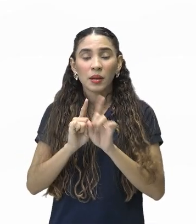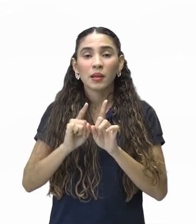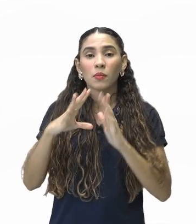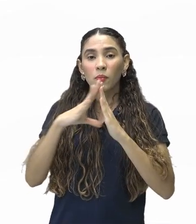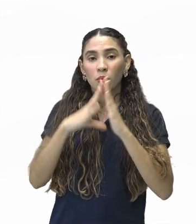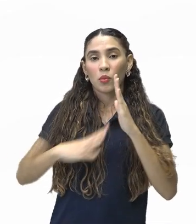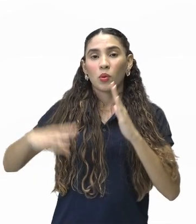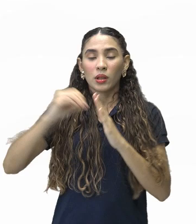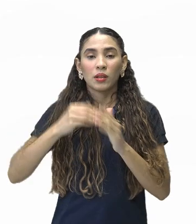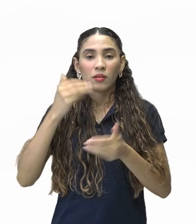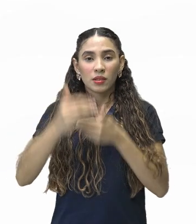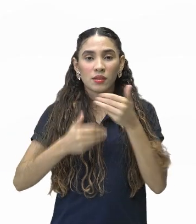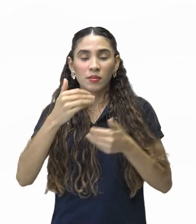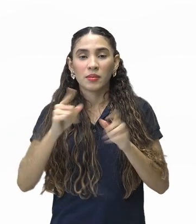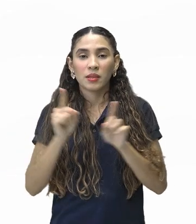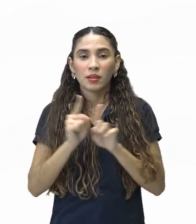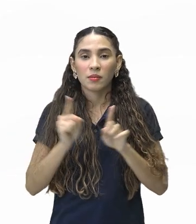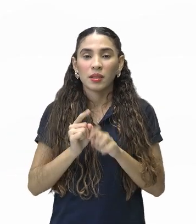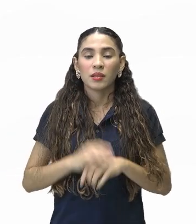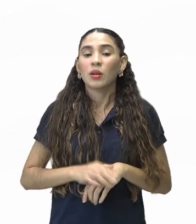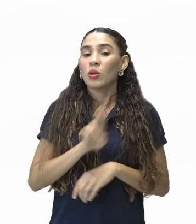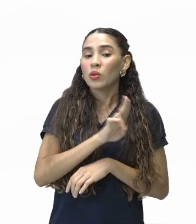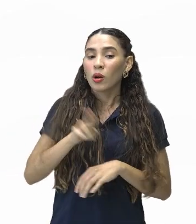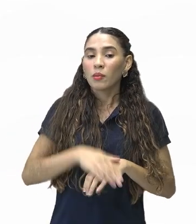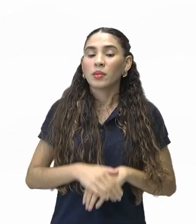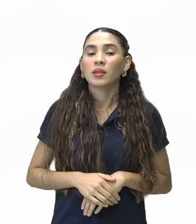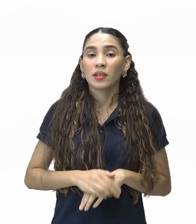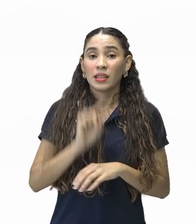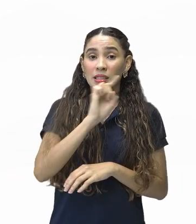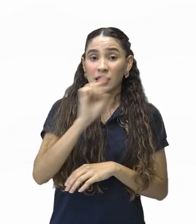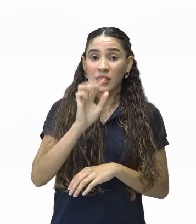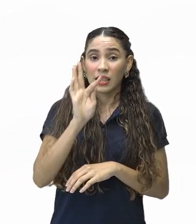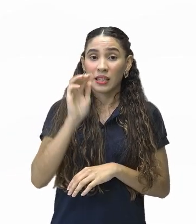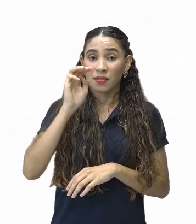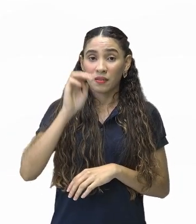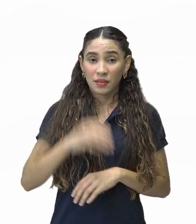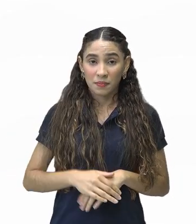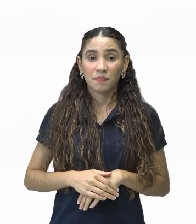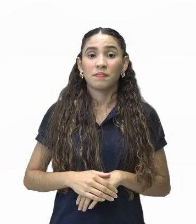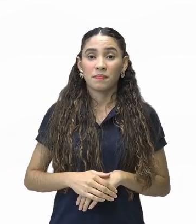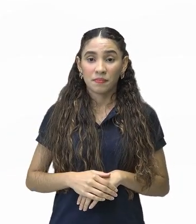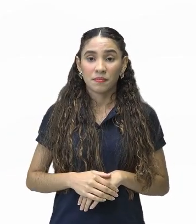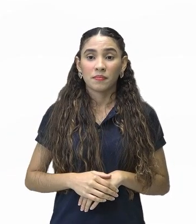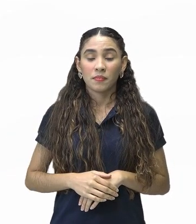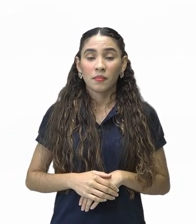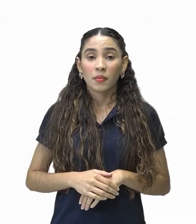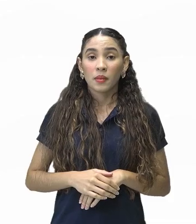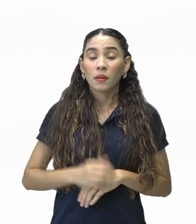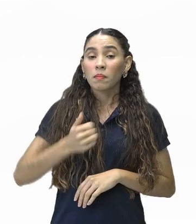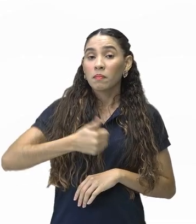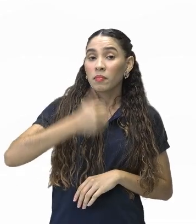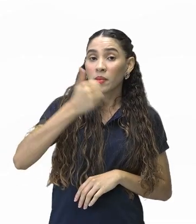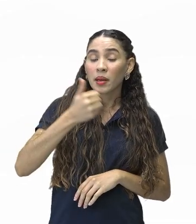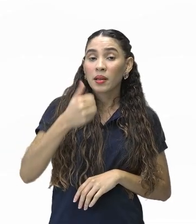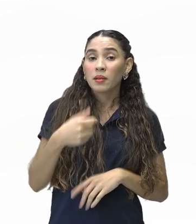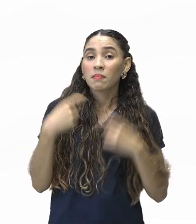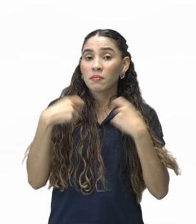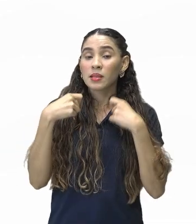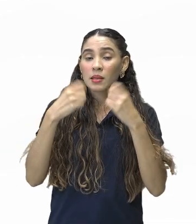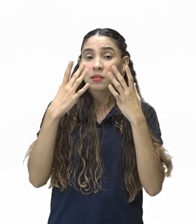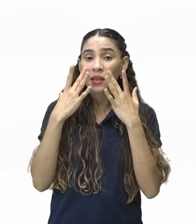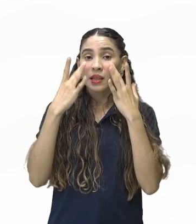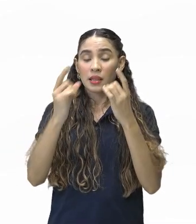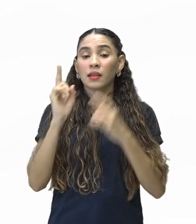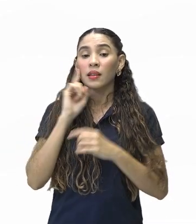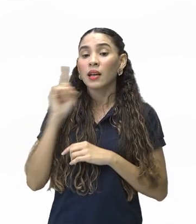modelo desenvolvimentista chamado Zona Franca. O primeiro ponto que nós podemos